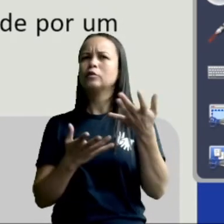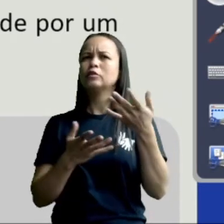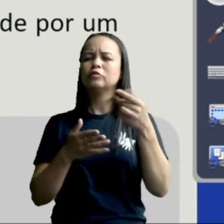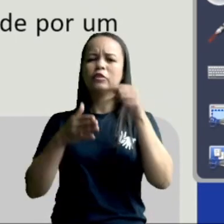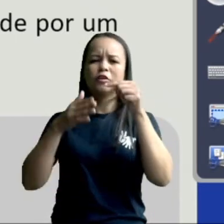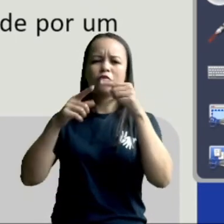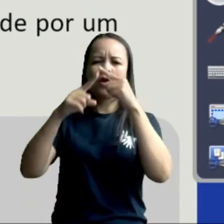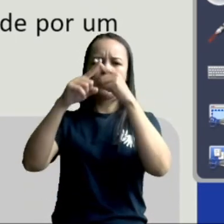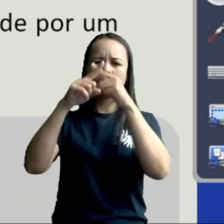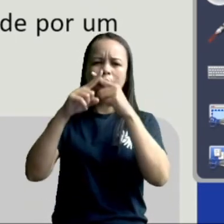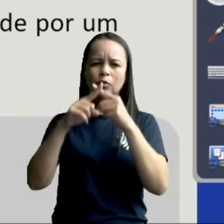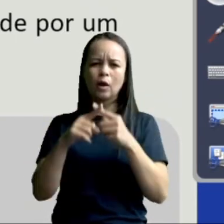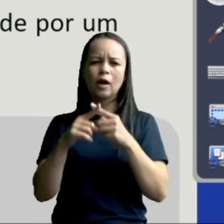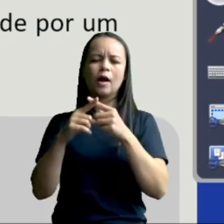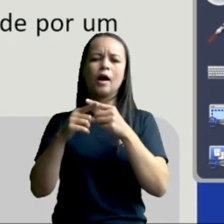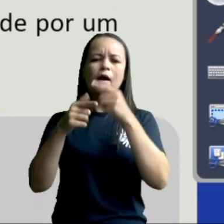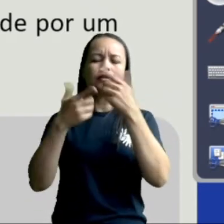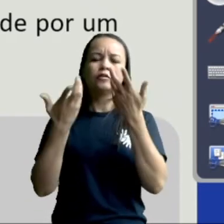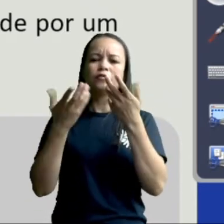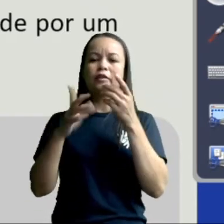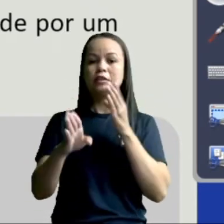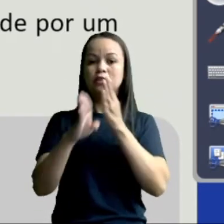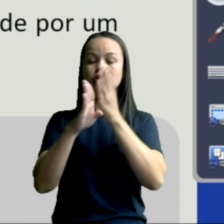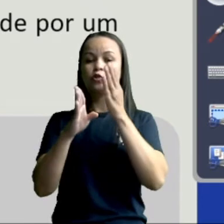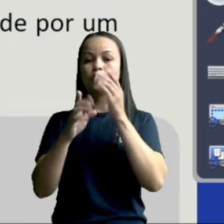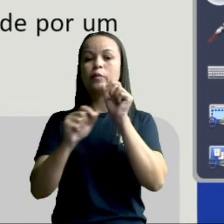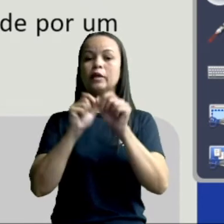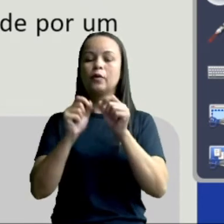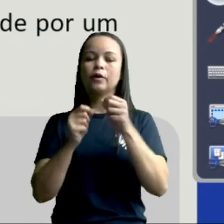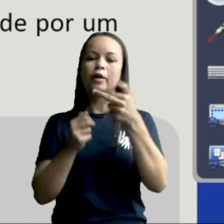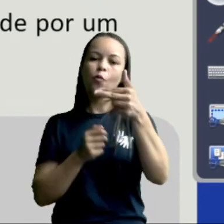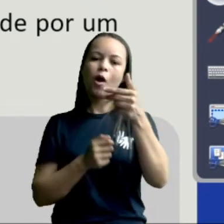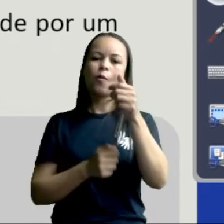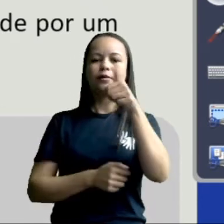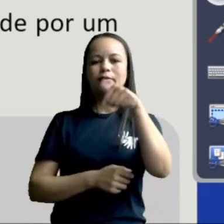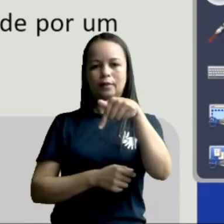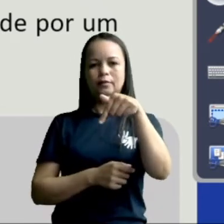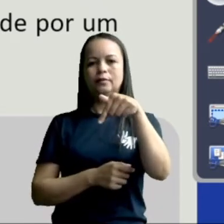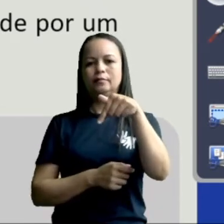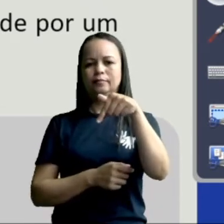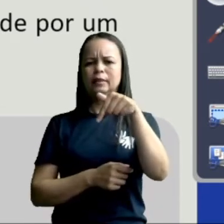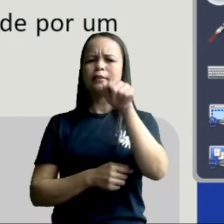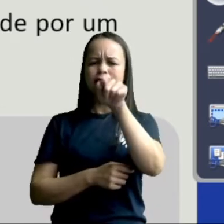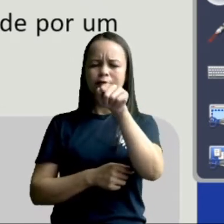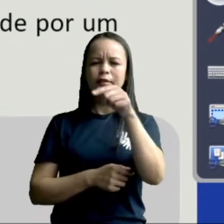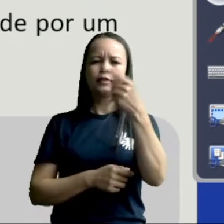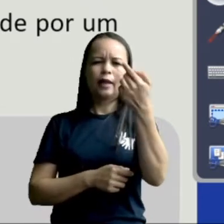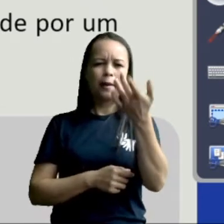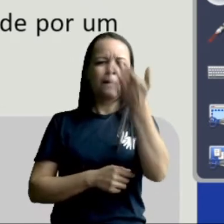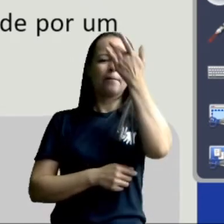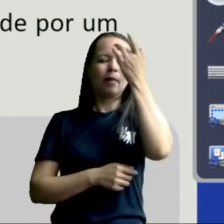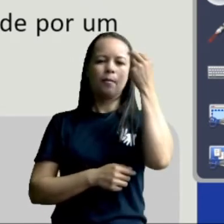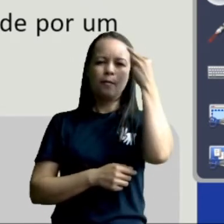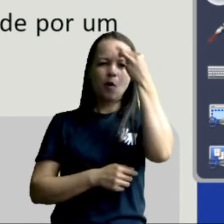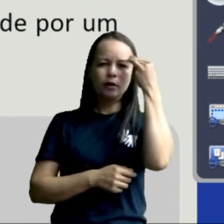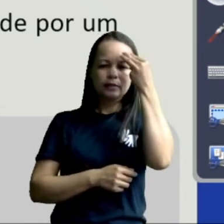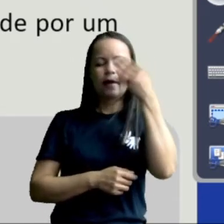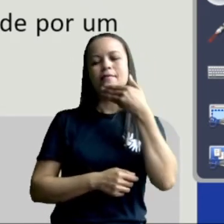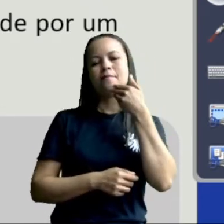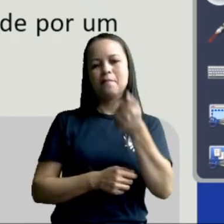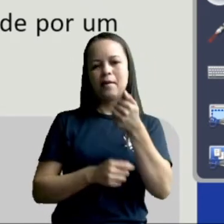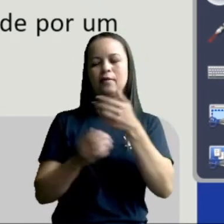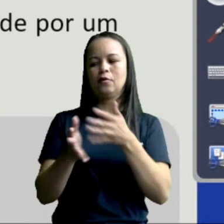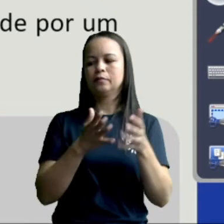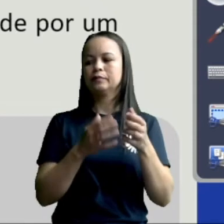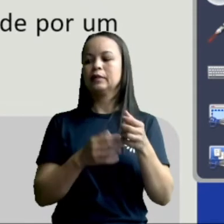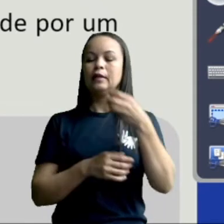para a tabuada do 7 ou tabuada do 5, você vai descobrir que dá exatamente 7. Se já tem isso memorizado, melhor ainda. 35 dividido